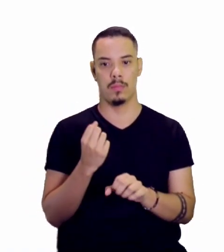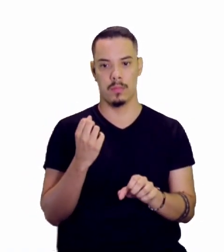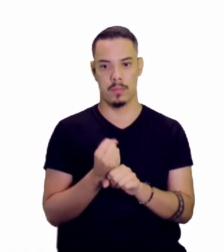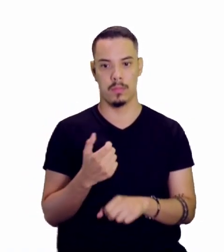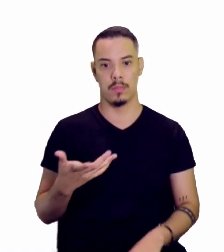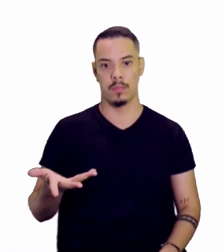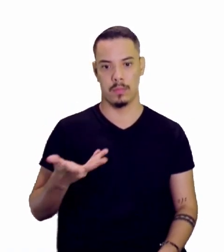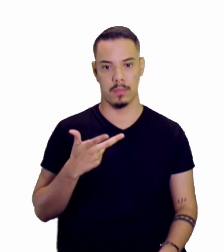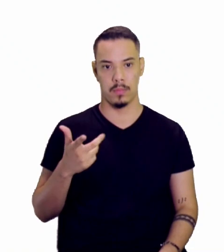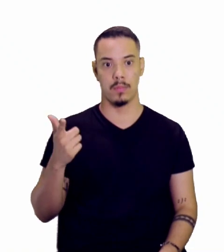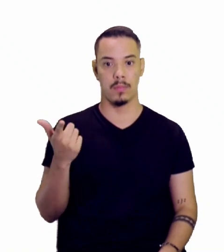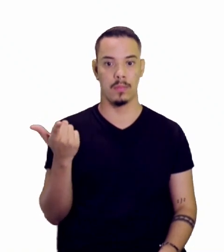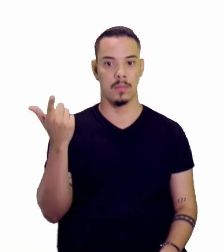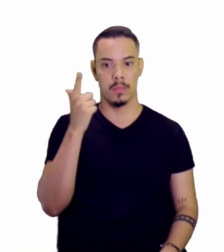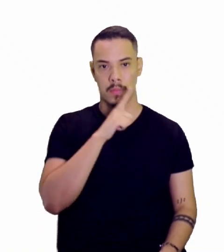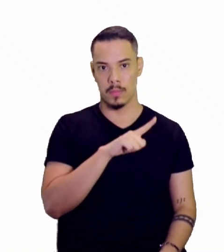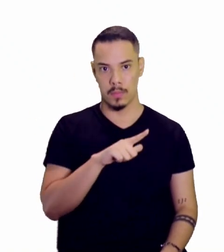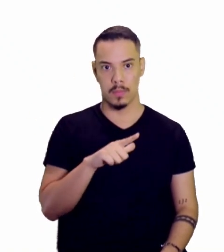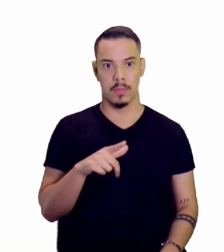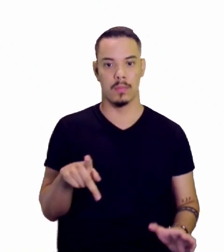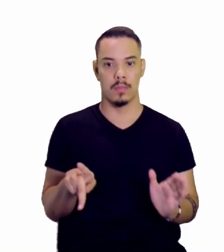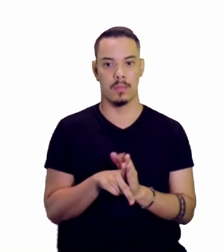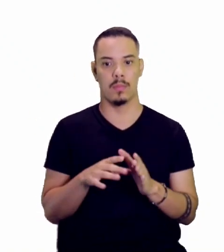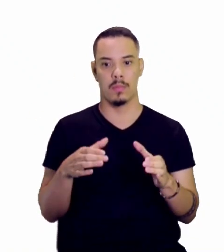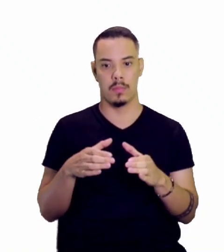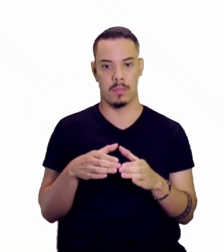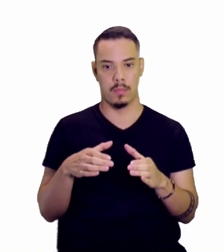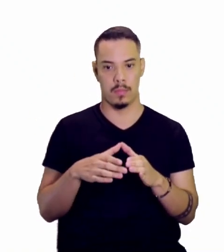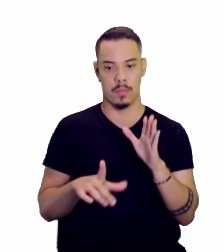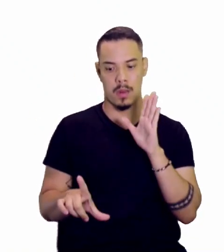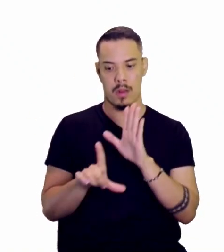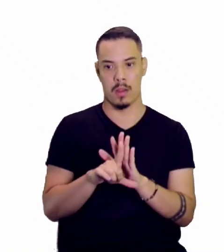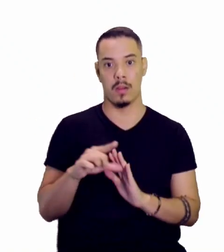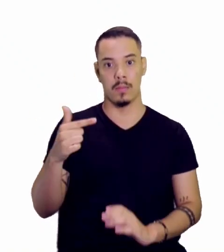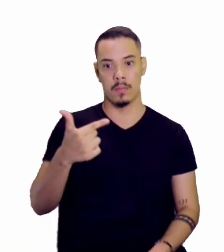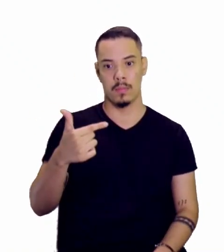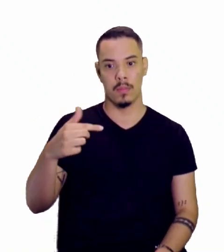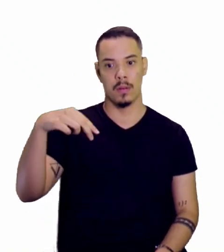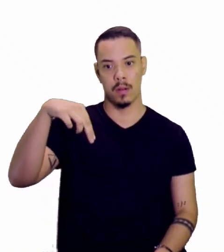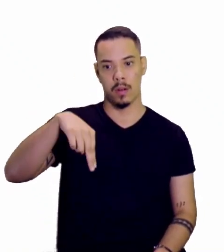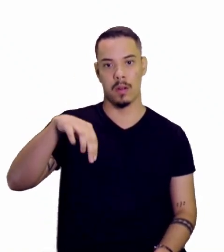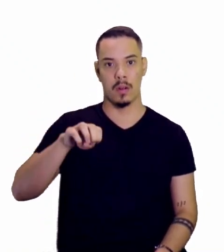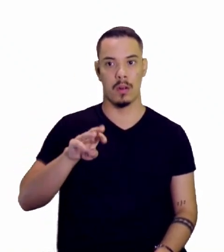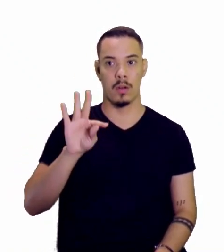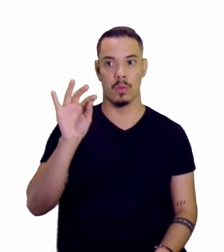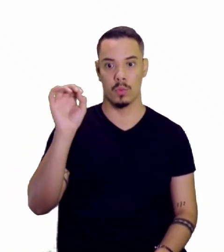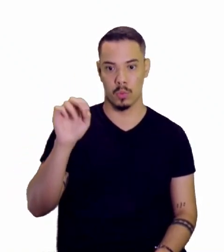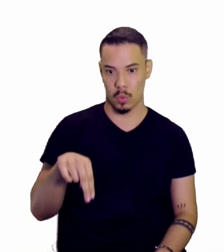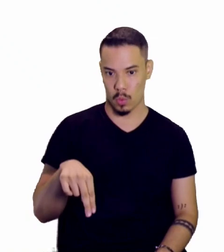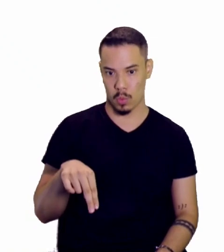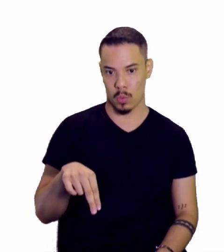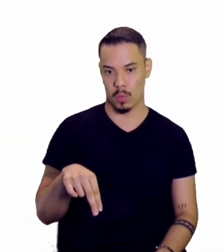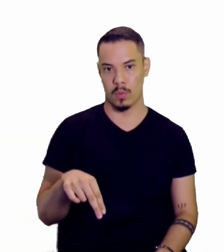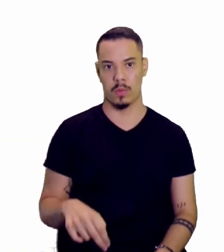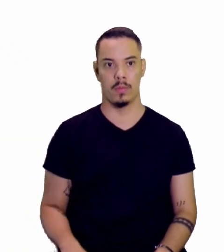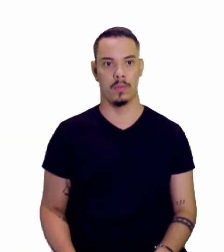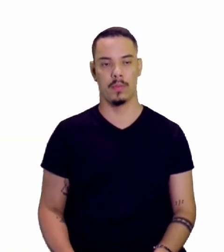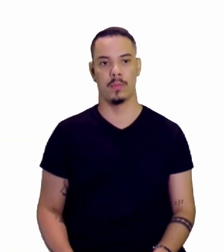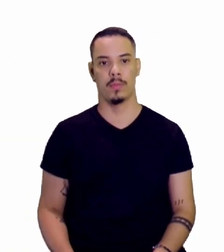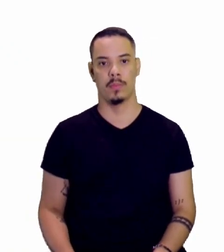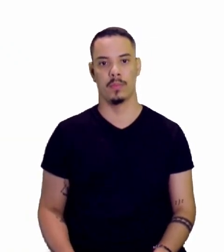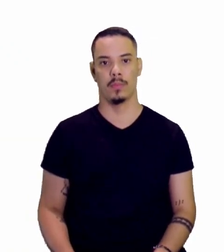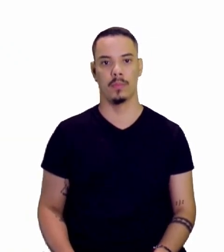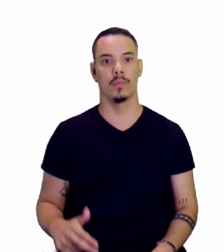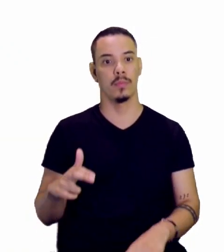aceleração adquirida por cada equipe através da segunda lei de Newton, que foi aquela que nós escrevemos, quando arrebenta, não é mais terceira lei, né? Eles